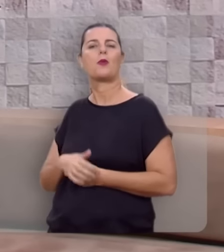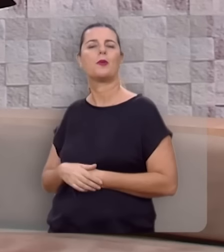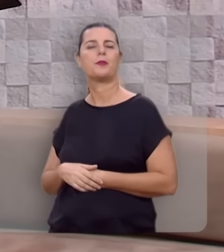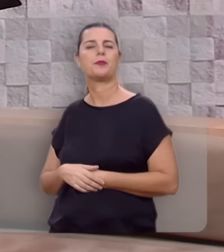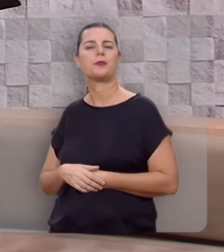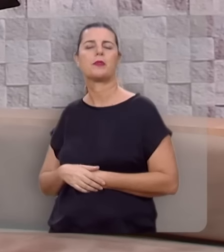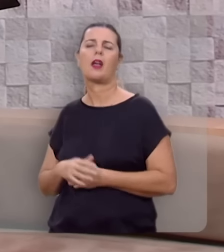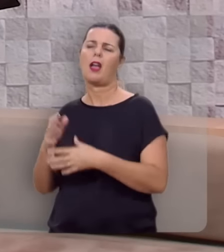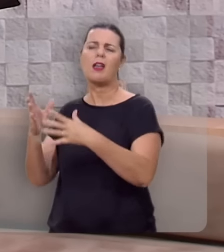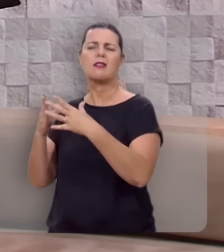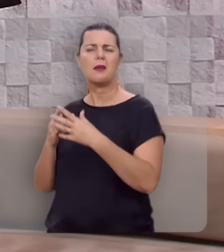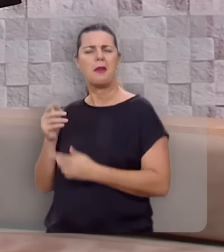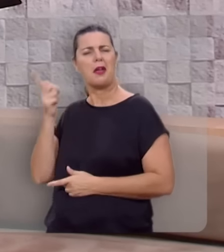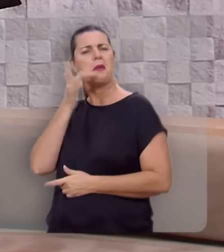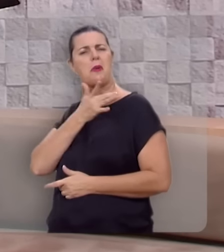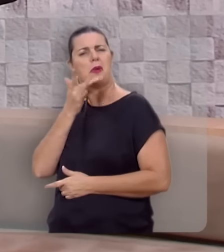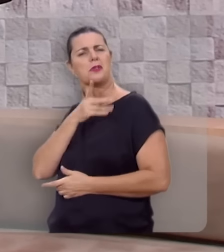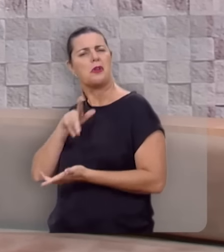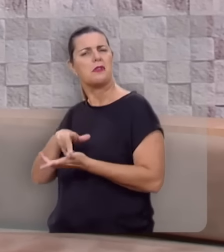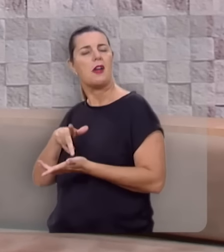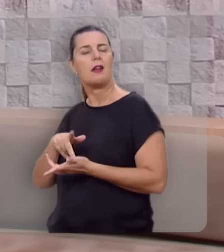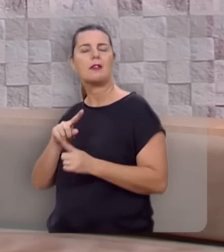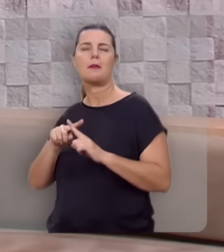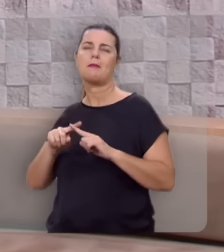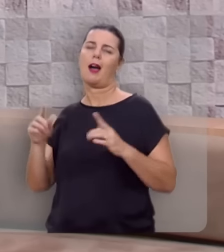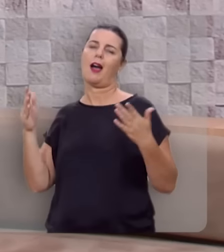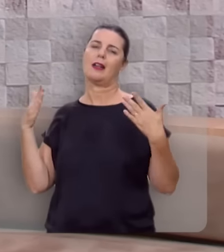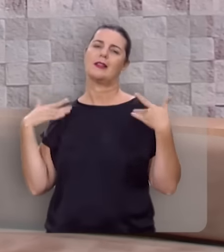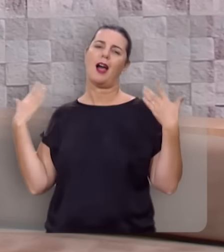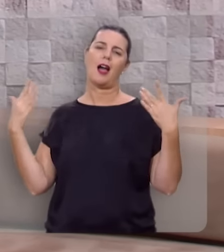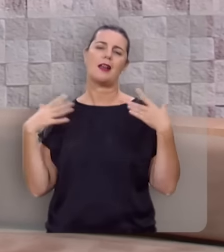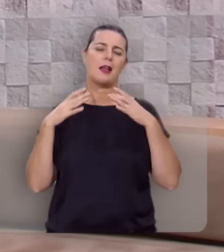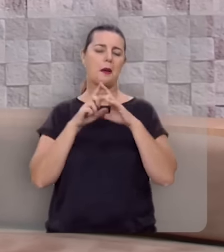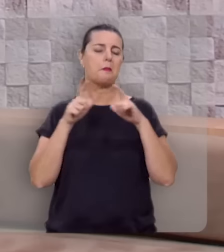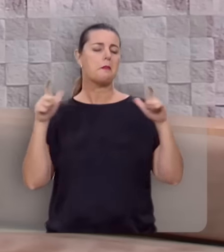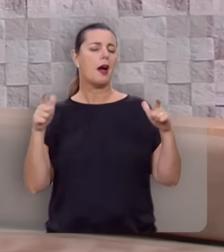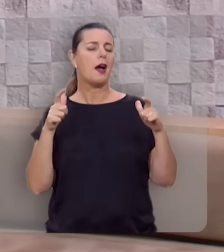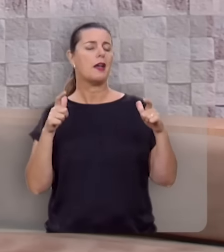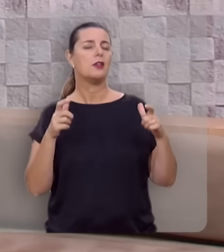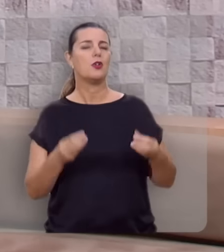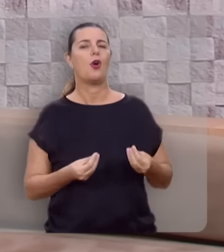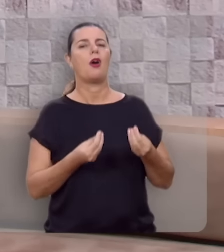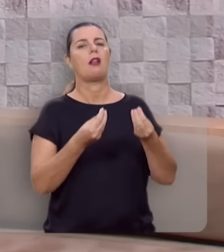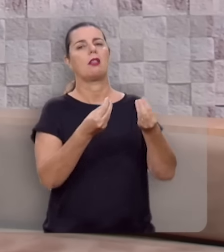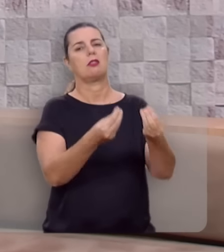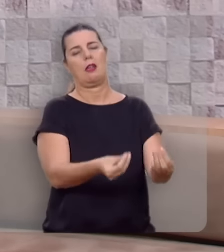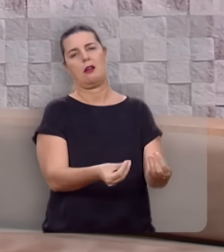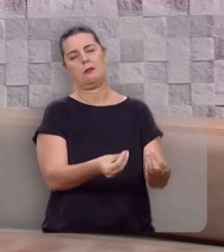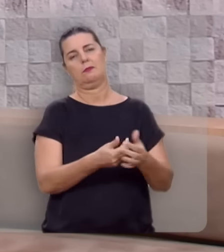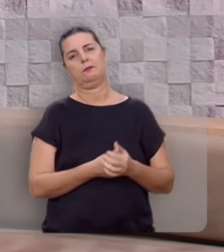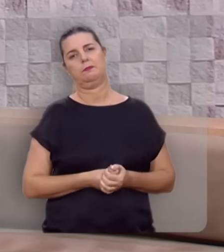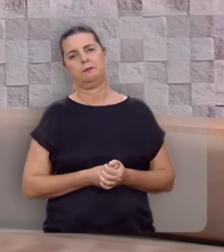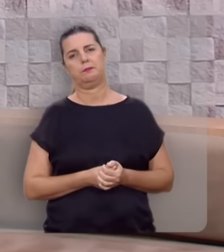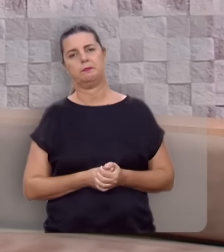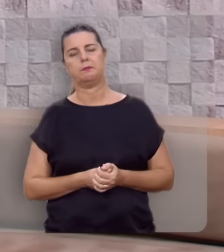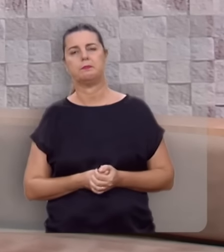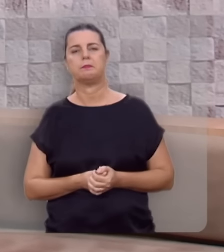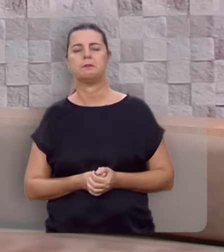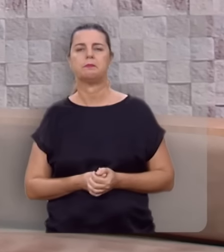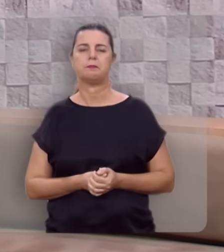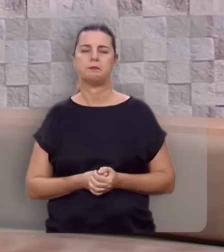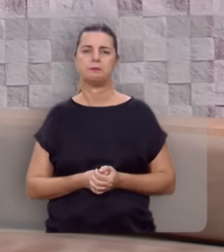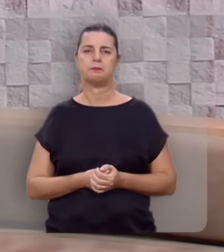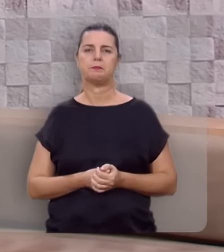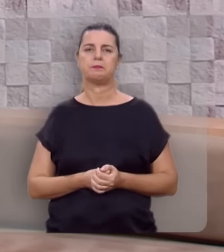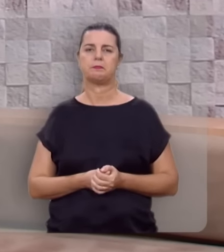É claro que receber é uma alegria imensa, mas a alegria de dar é maior do que a própria alegria